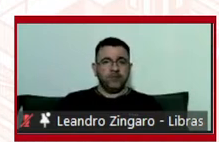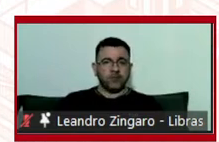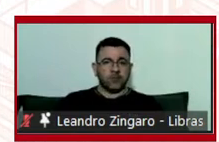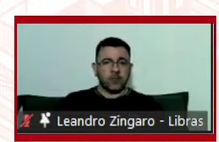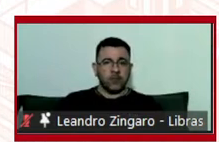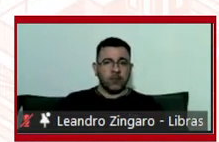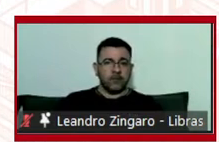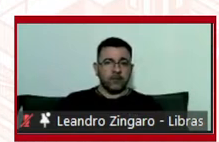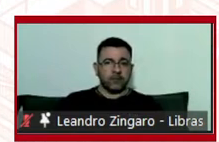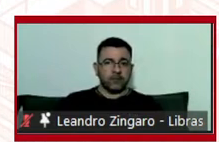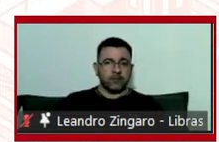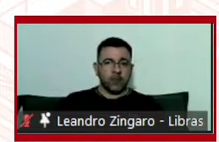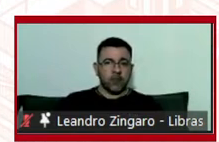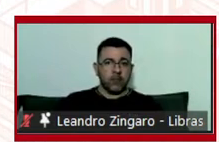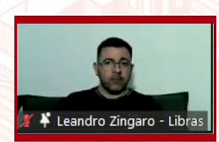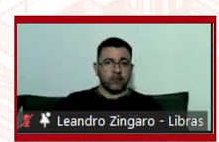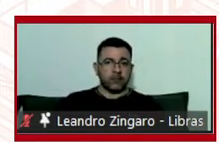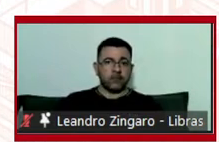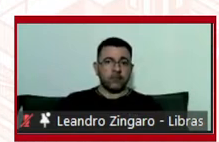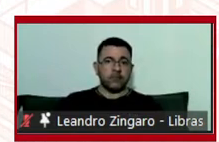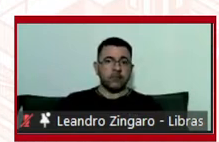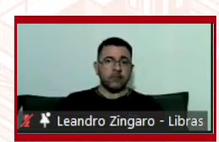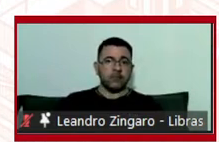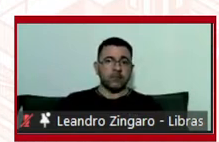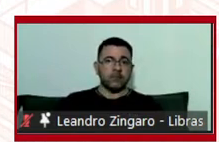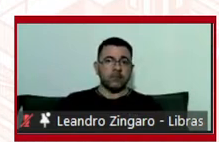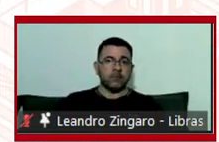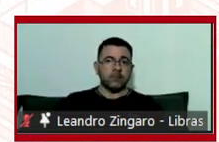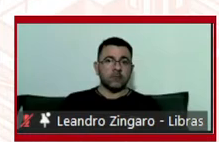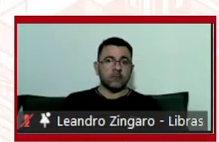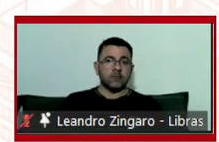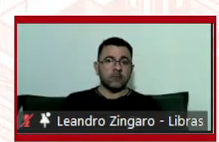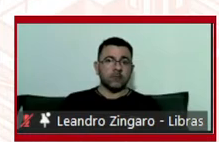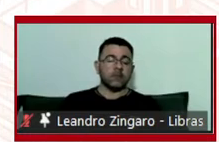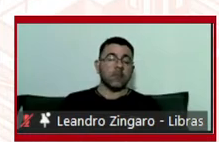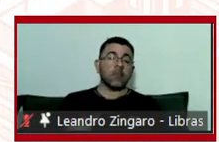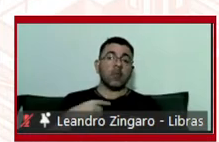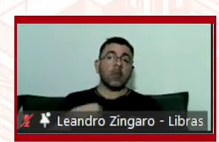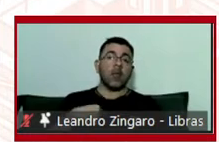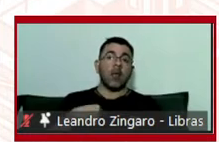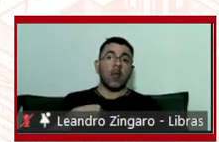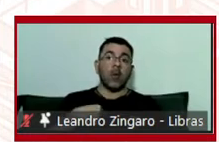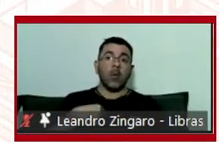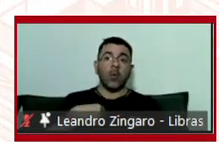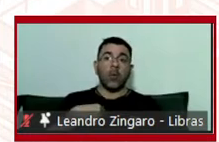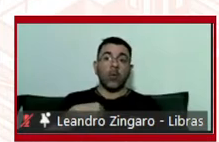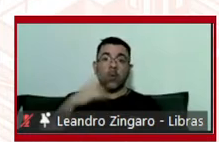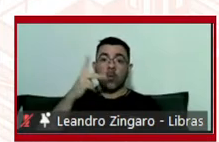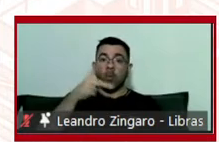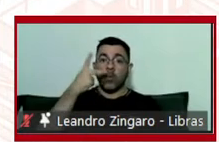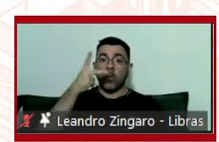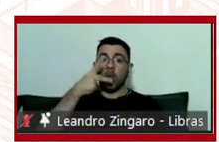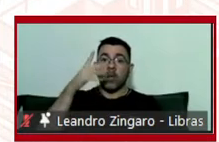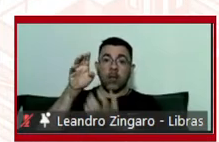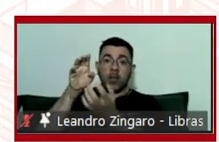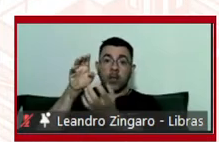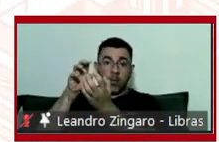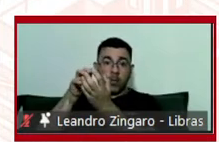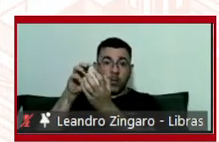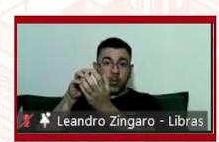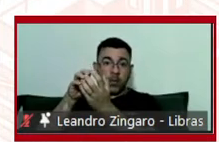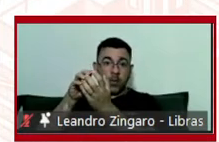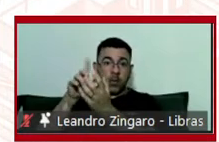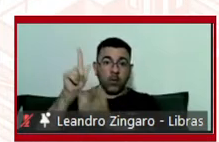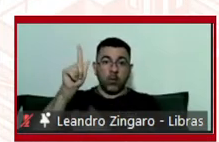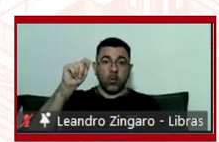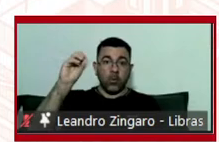eh deixa eu só só passar aqui também pra gente botar bota o gol Recife já vou mostrar